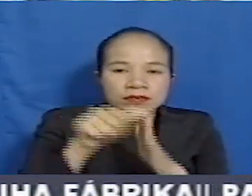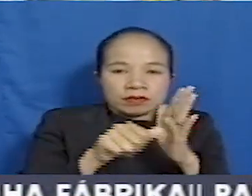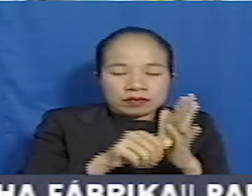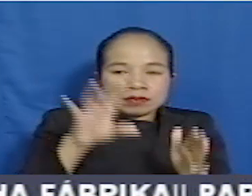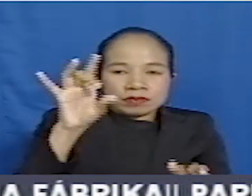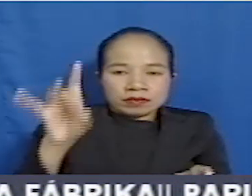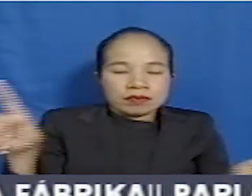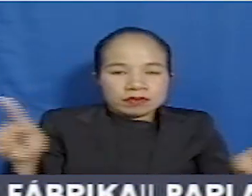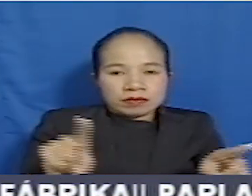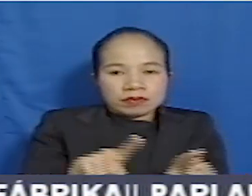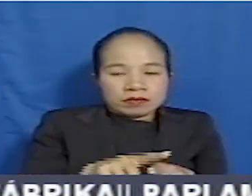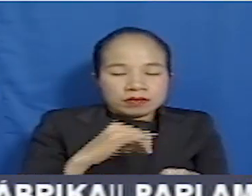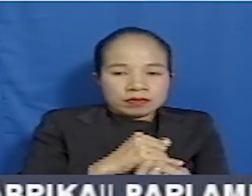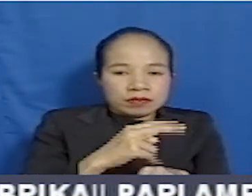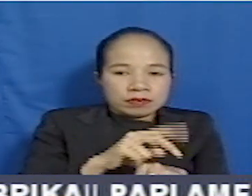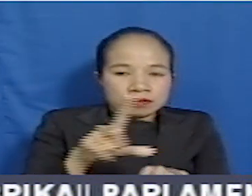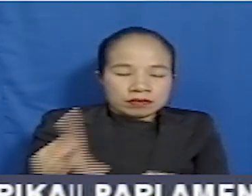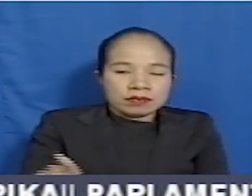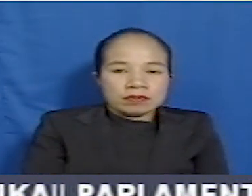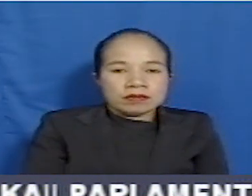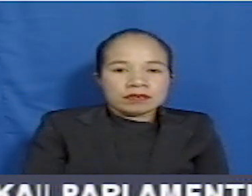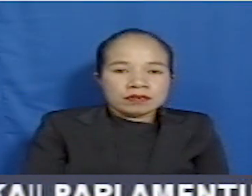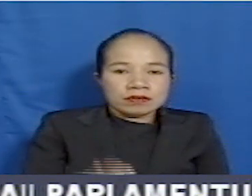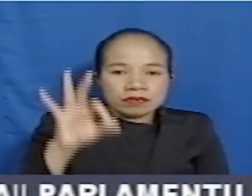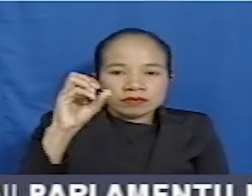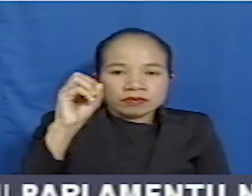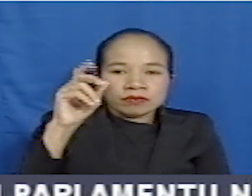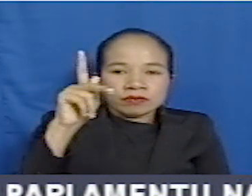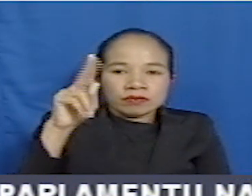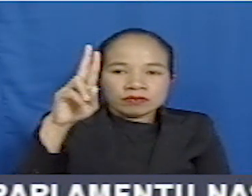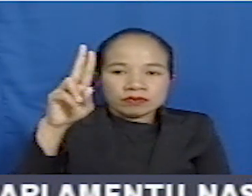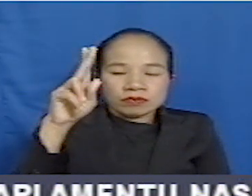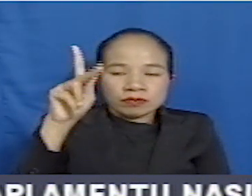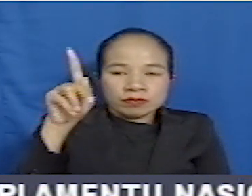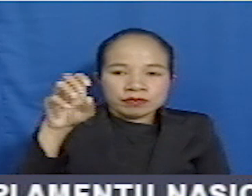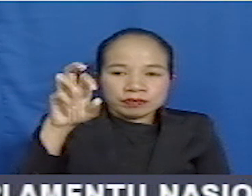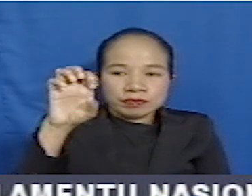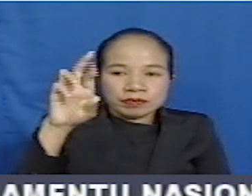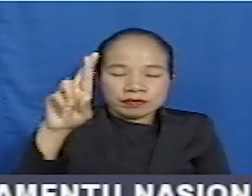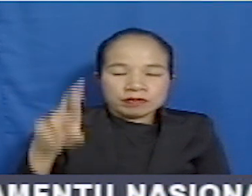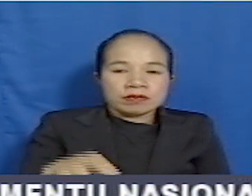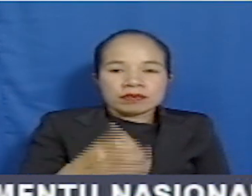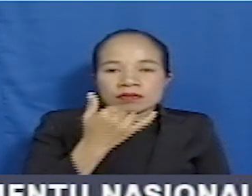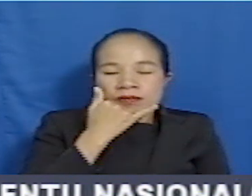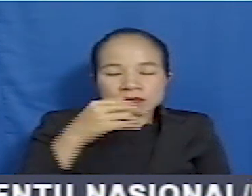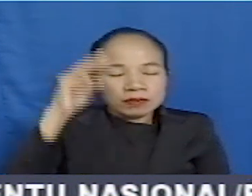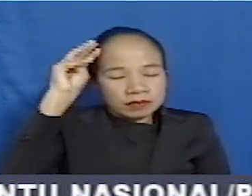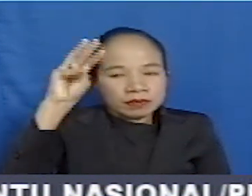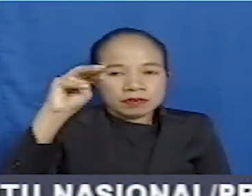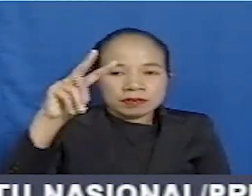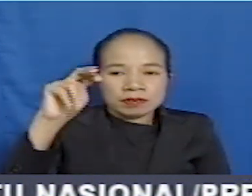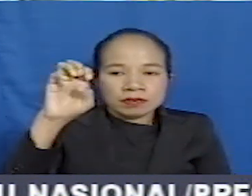relação internacional. O Copers lamenta tebes ba erro nebe Ministério Negócio Estrangeiro comete.